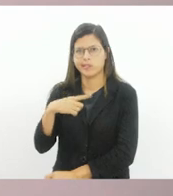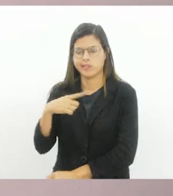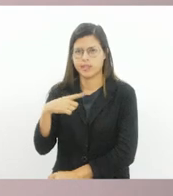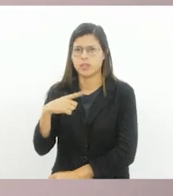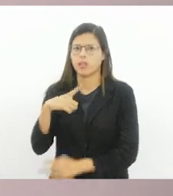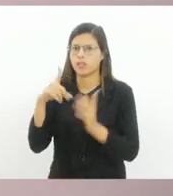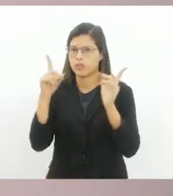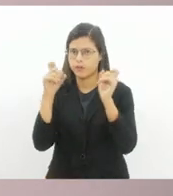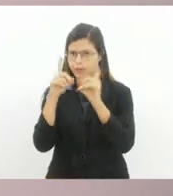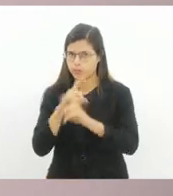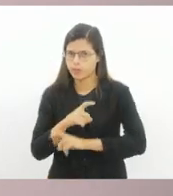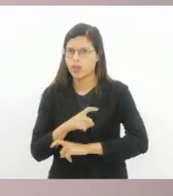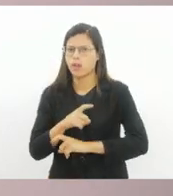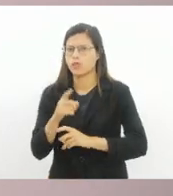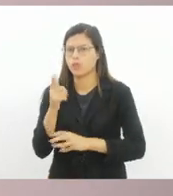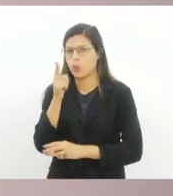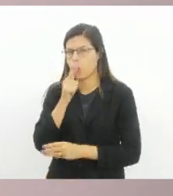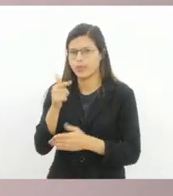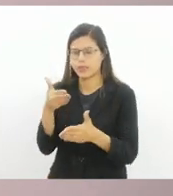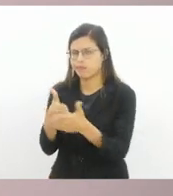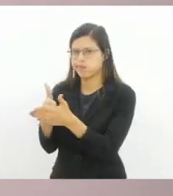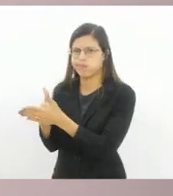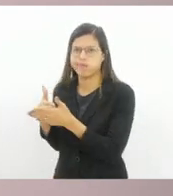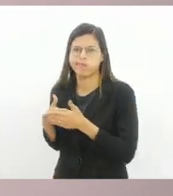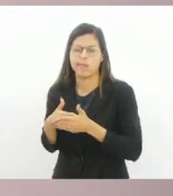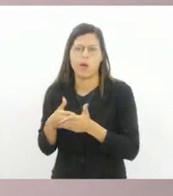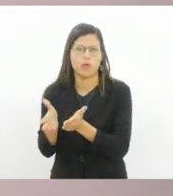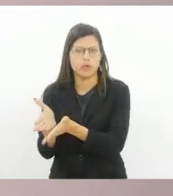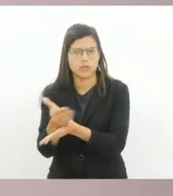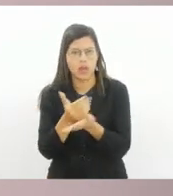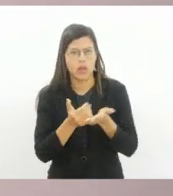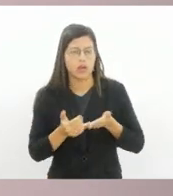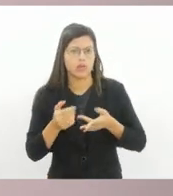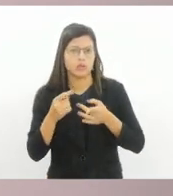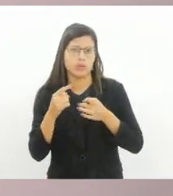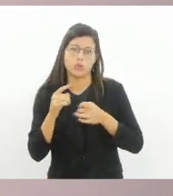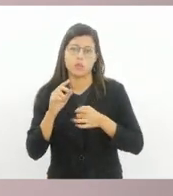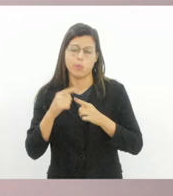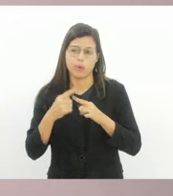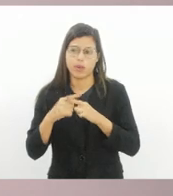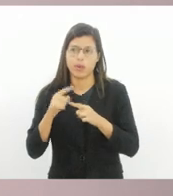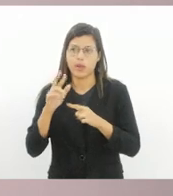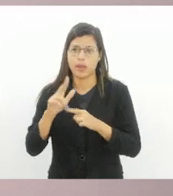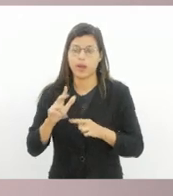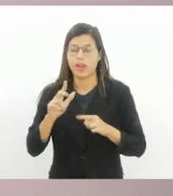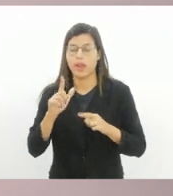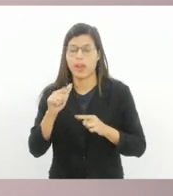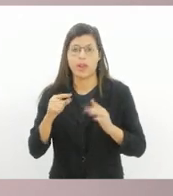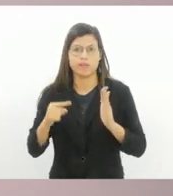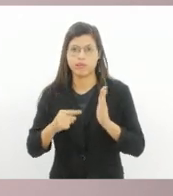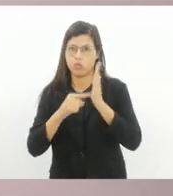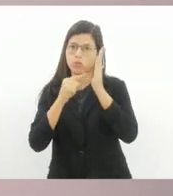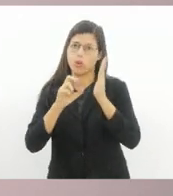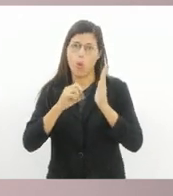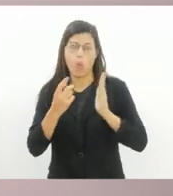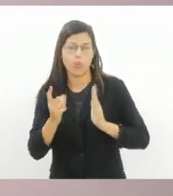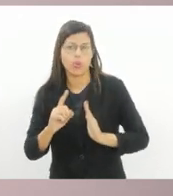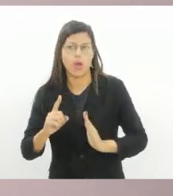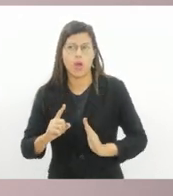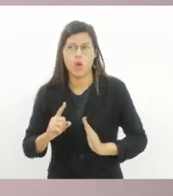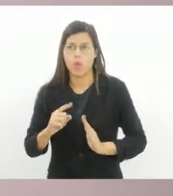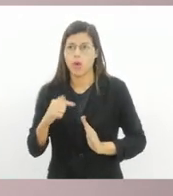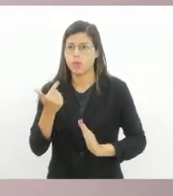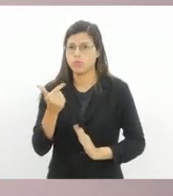de ter acesso aos dados, sejam eles por serem subnotificados ou não. Ainda é difícil, né? Eu não tenho